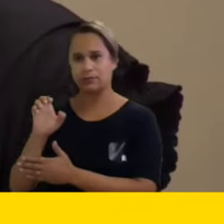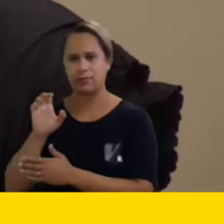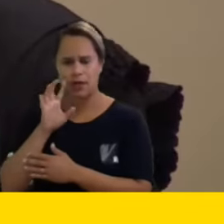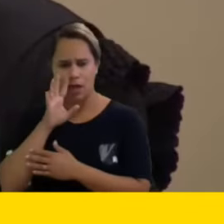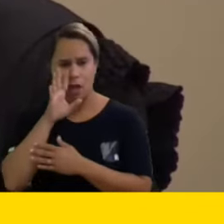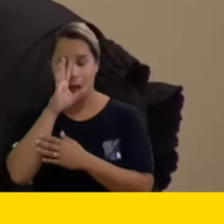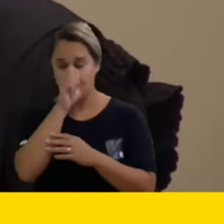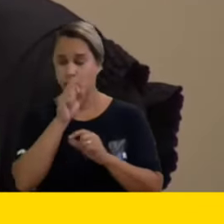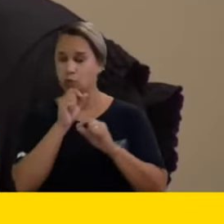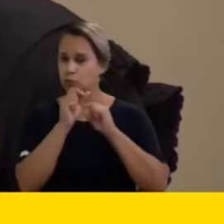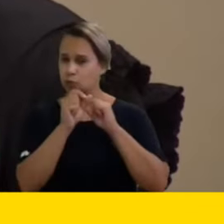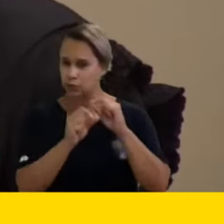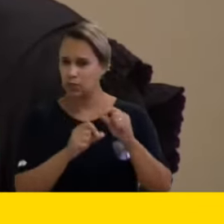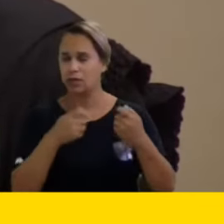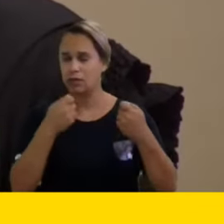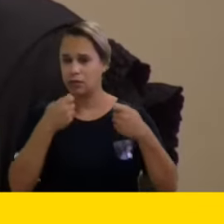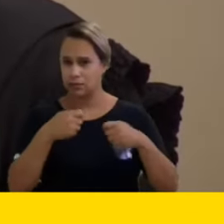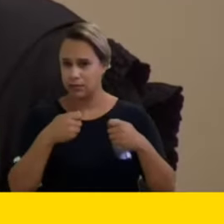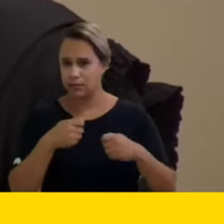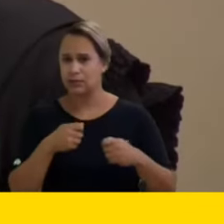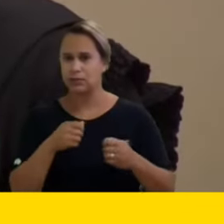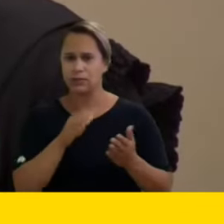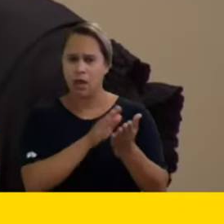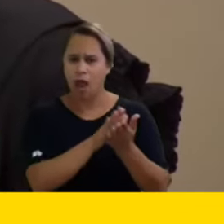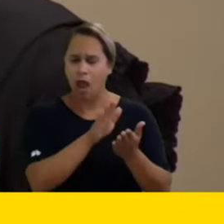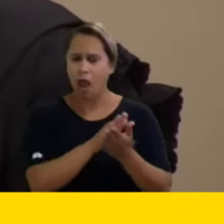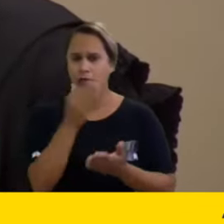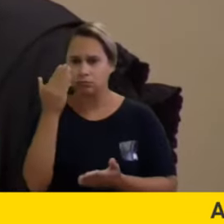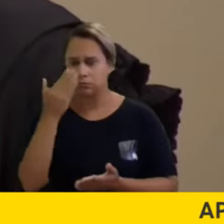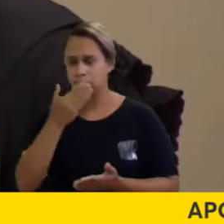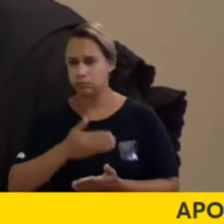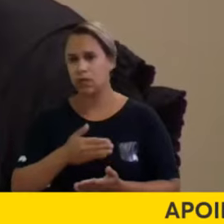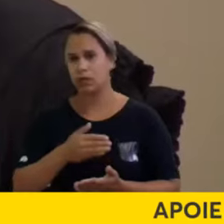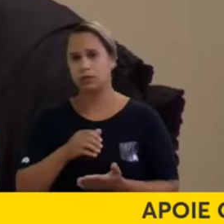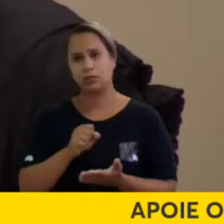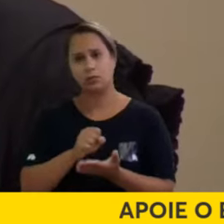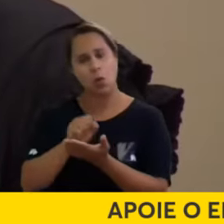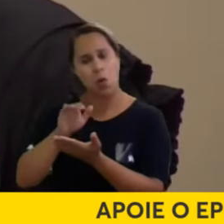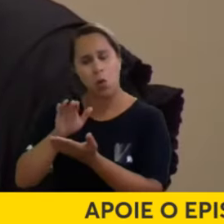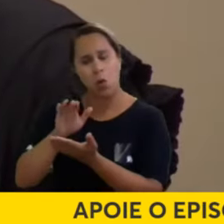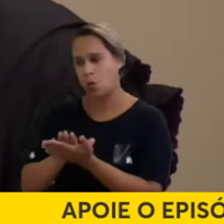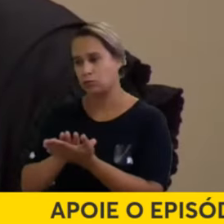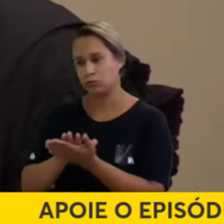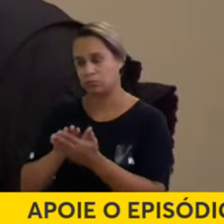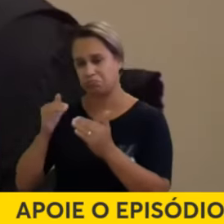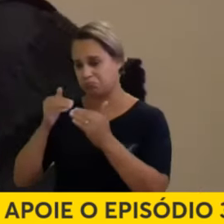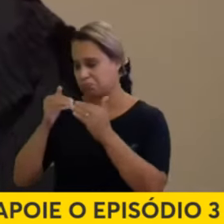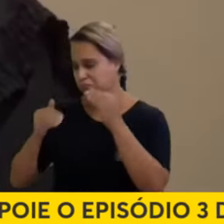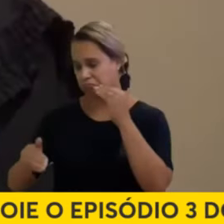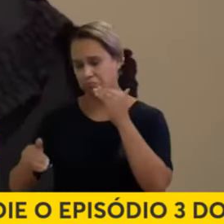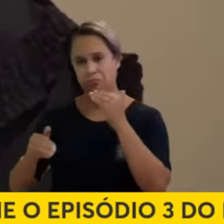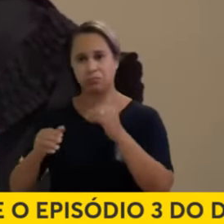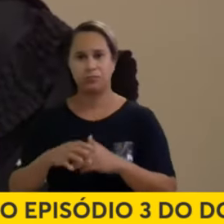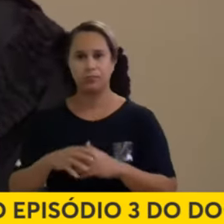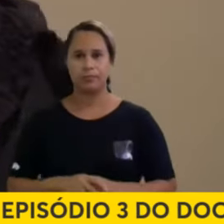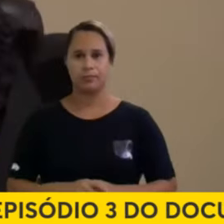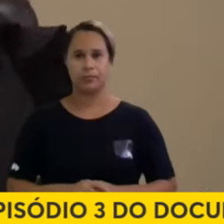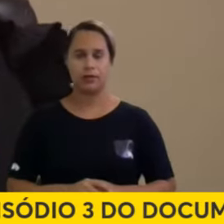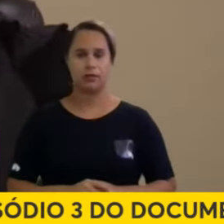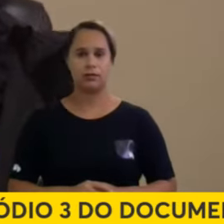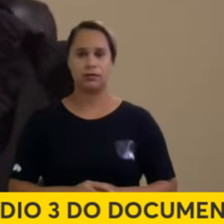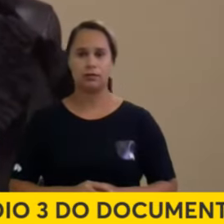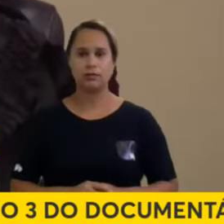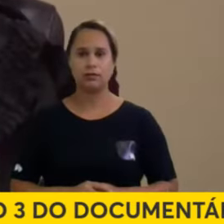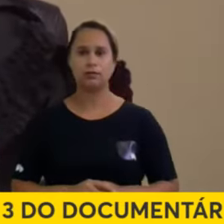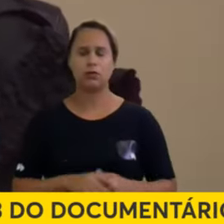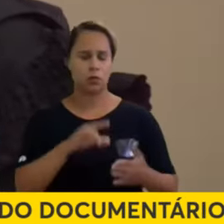demonstração de gasto para tal finalidade rel Ministro Moraes multa não se enquadra nessa hipótese pelos